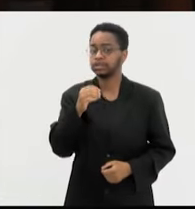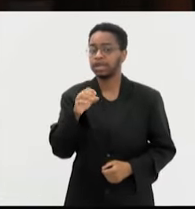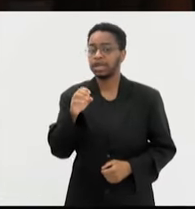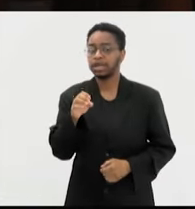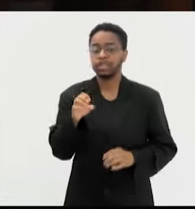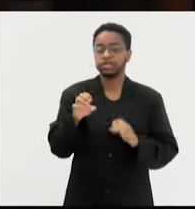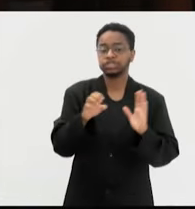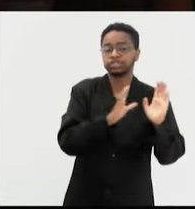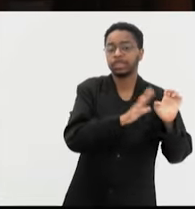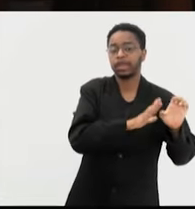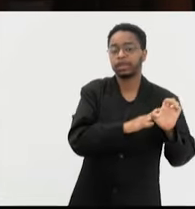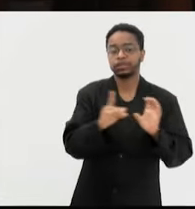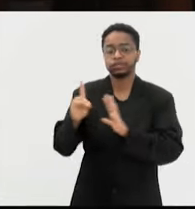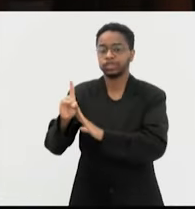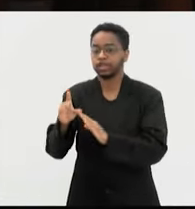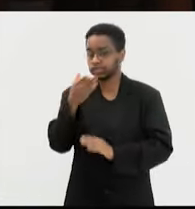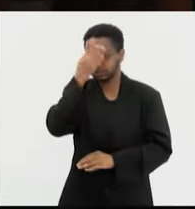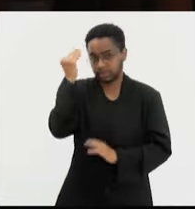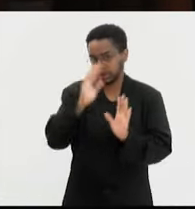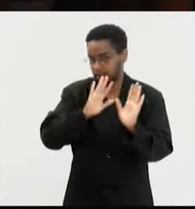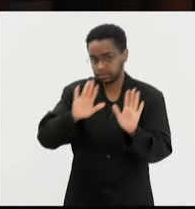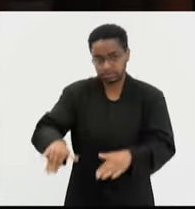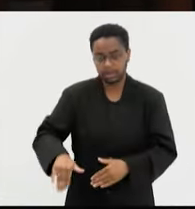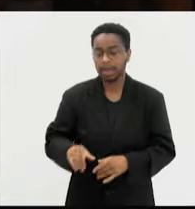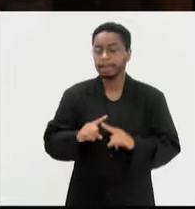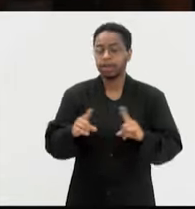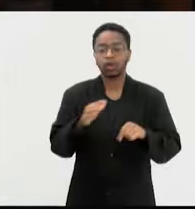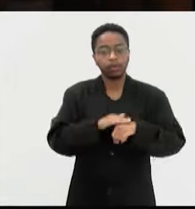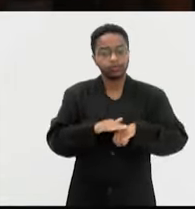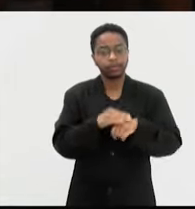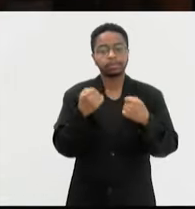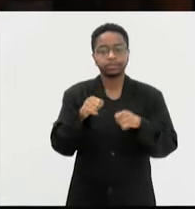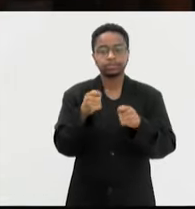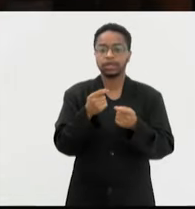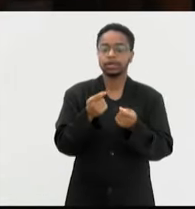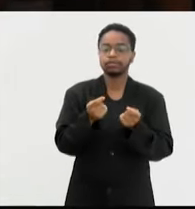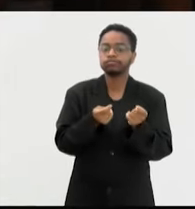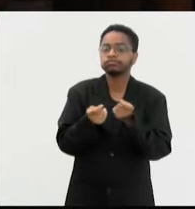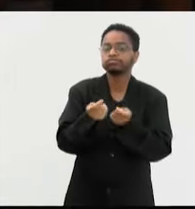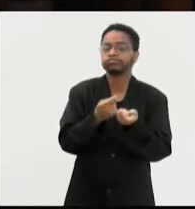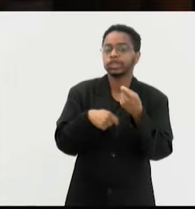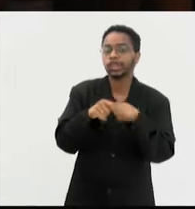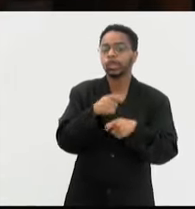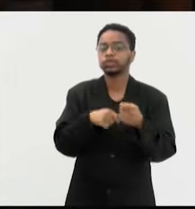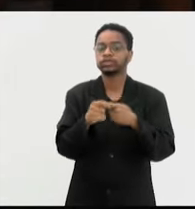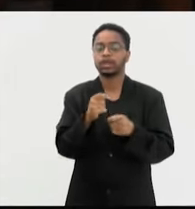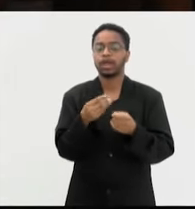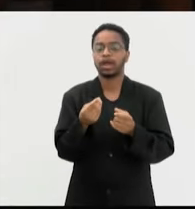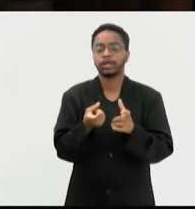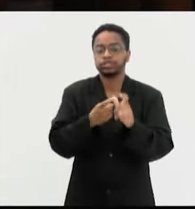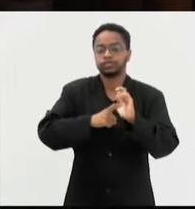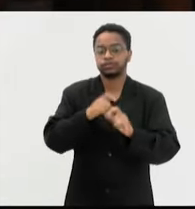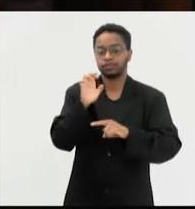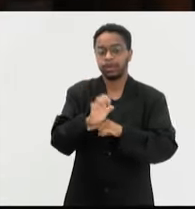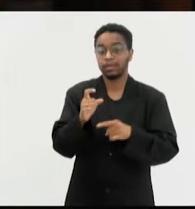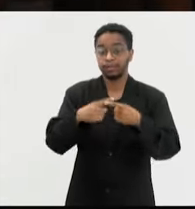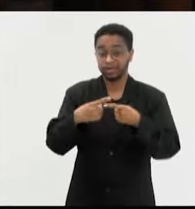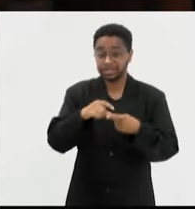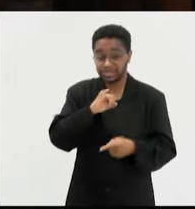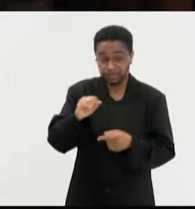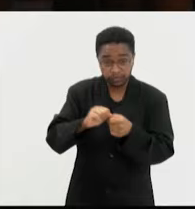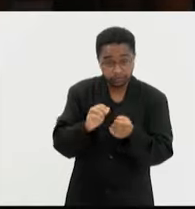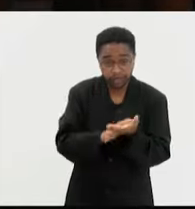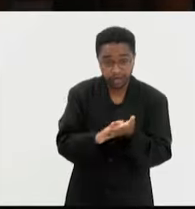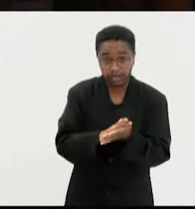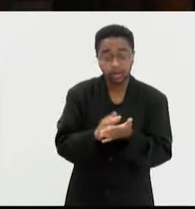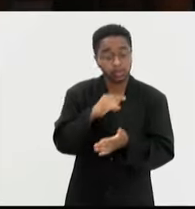esquerda e de direita e vai lá conversar para renegociar a dívida do Estado porque se não fizer isso o governo do estado não vai